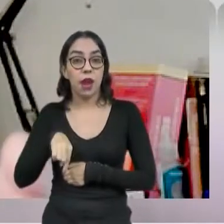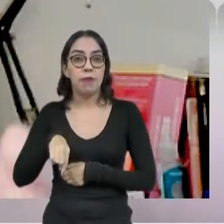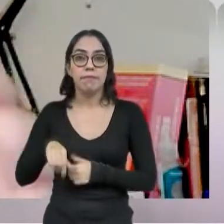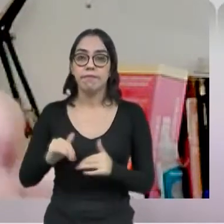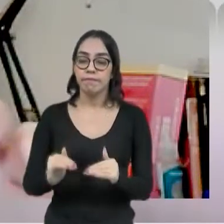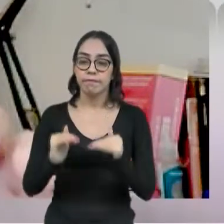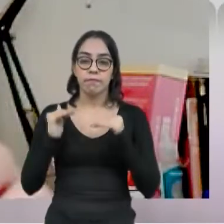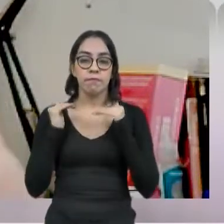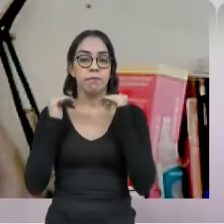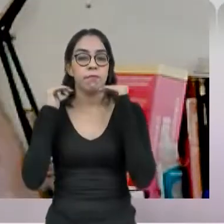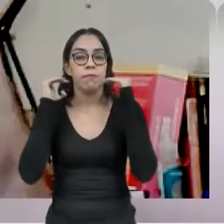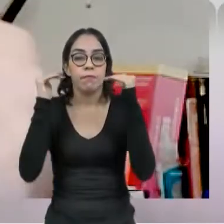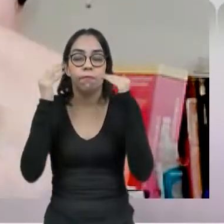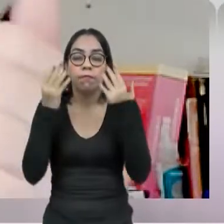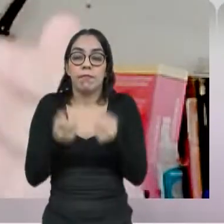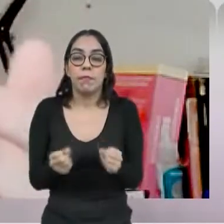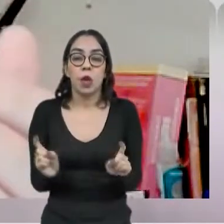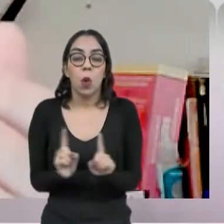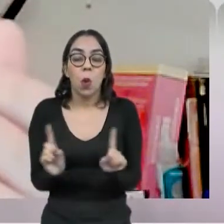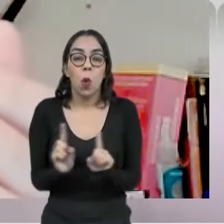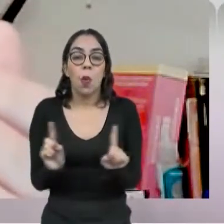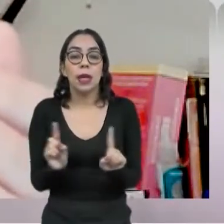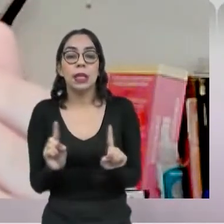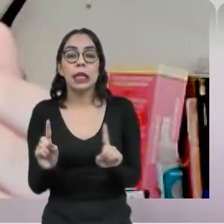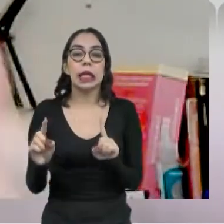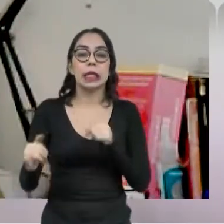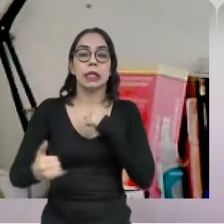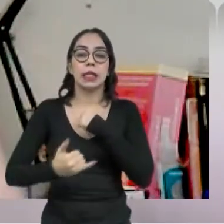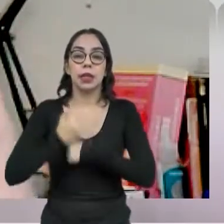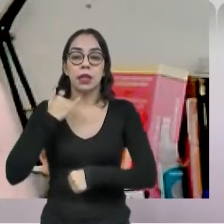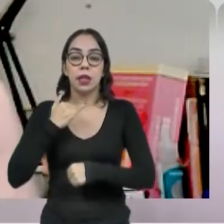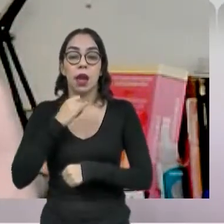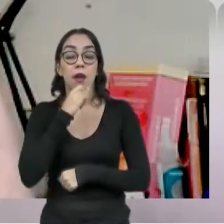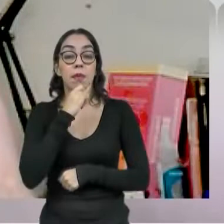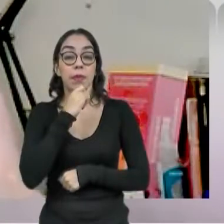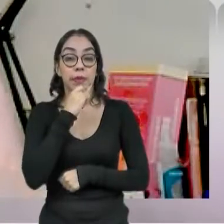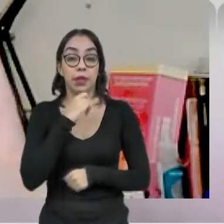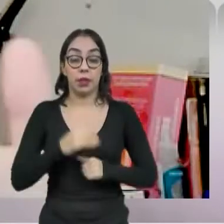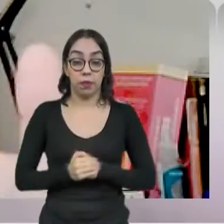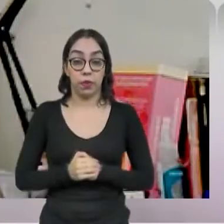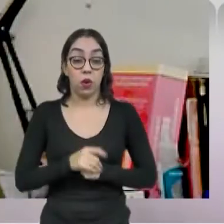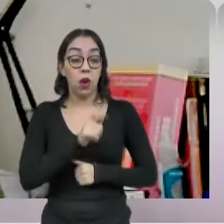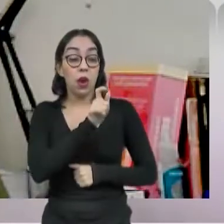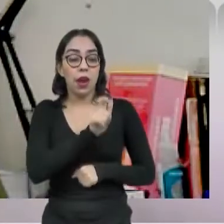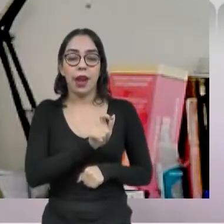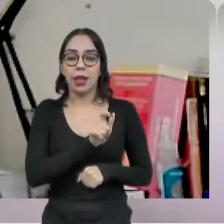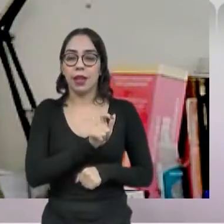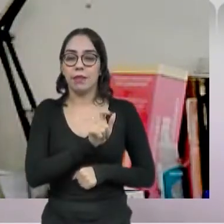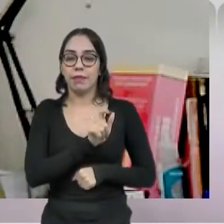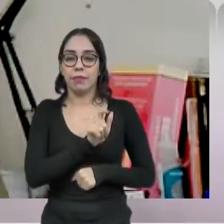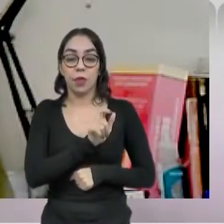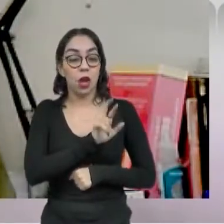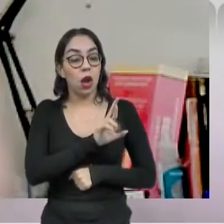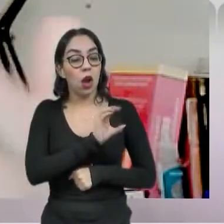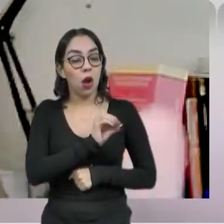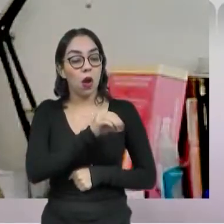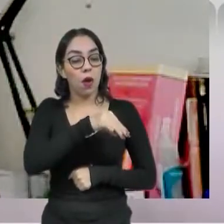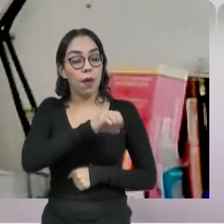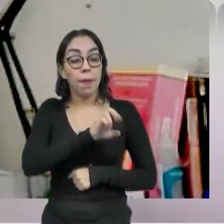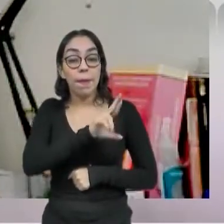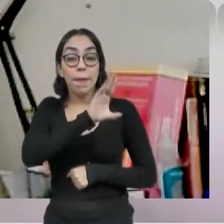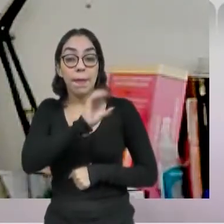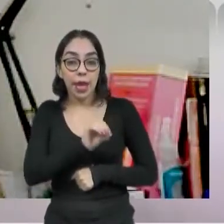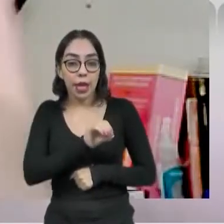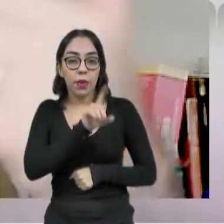deixa submeter à asepsia do rito oficial. Para o Romero, pouco importa se a igreja vai ou